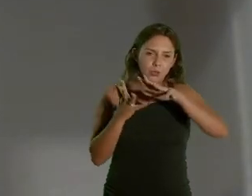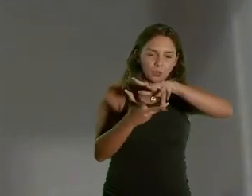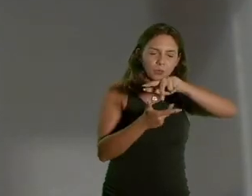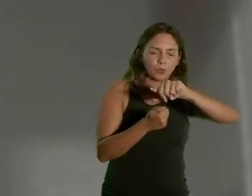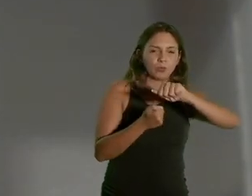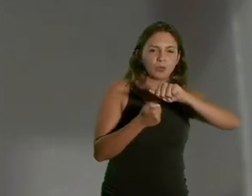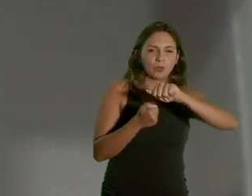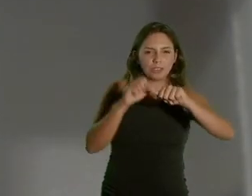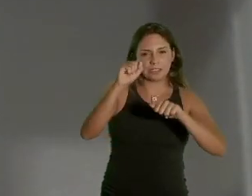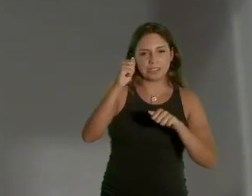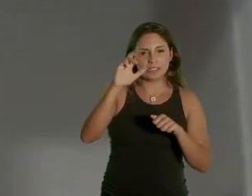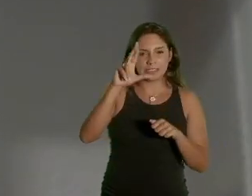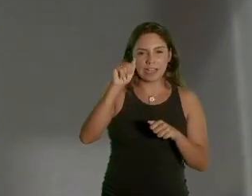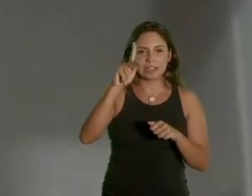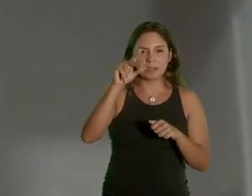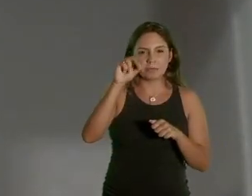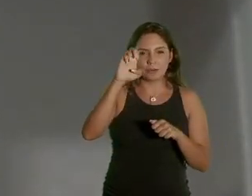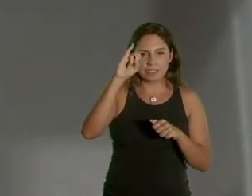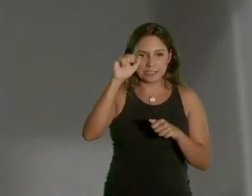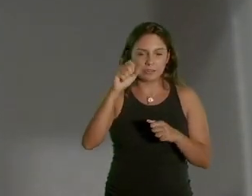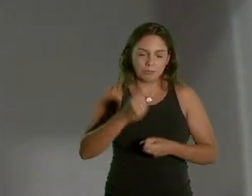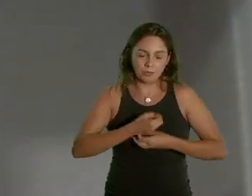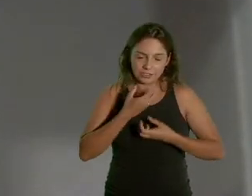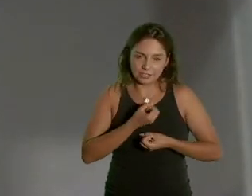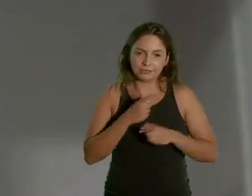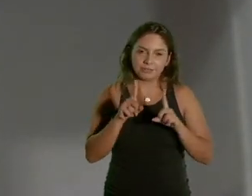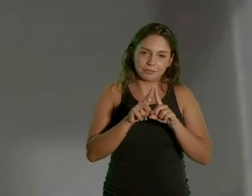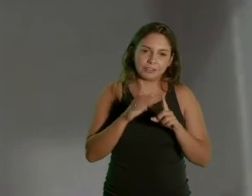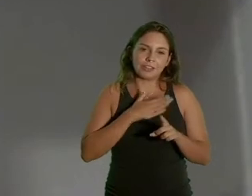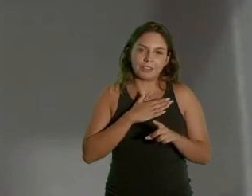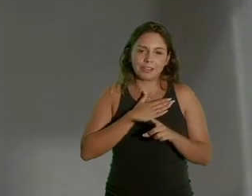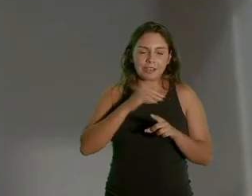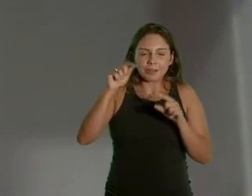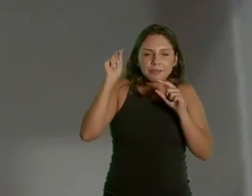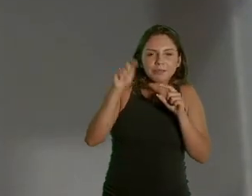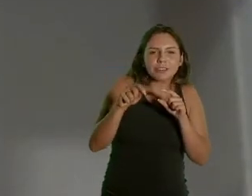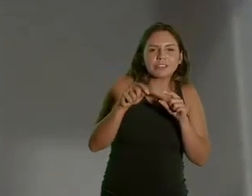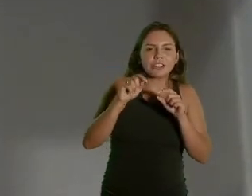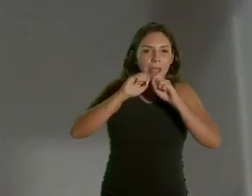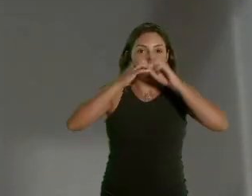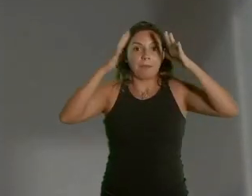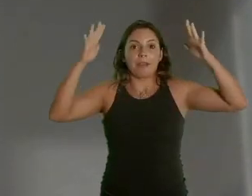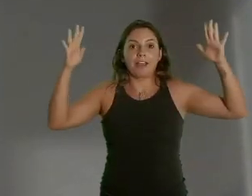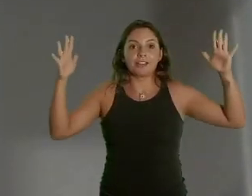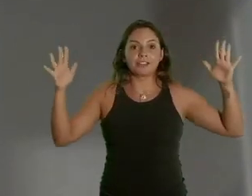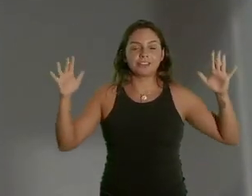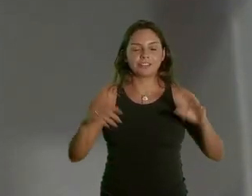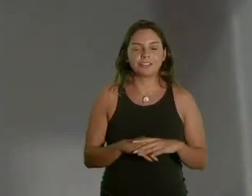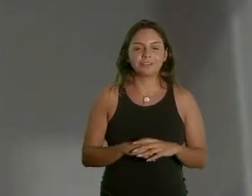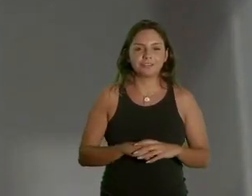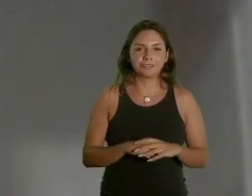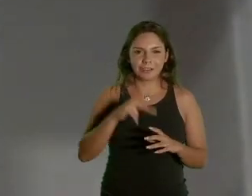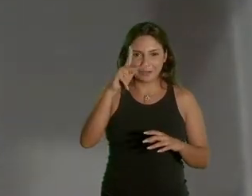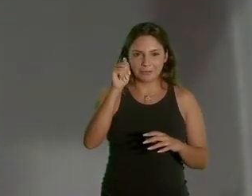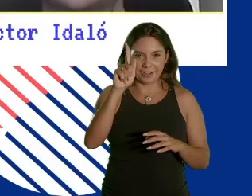da sacra poesia. Sacra poesia que também é mística, também é mágica, herege e pagã.